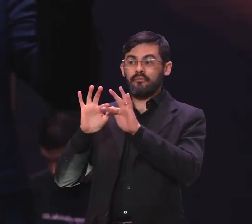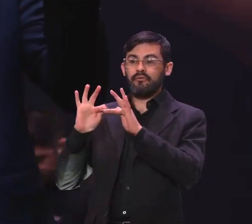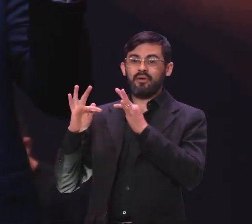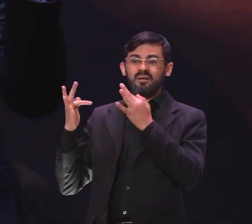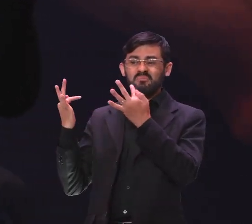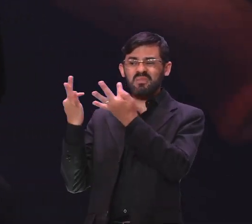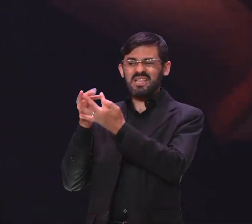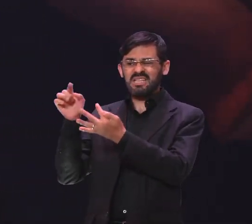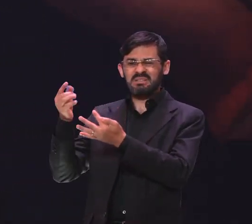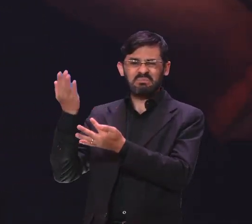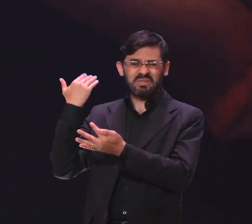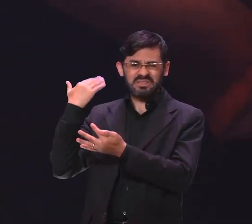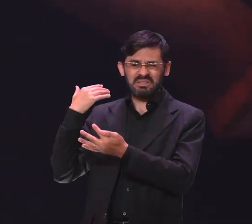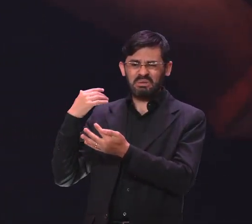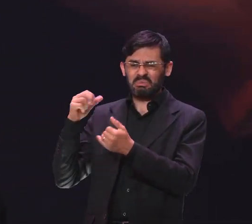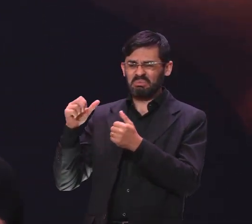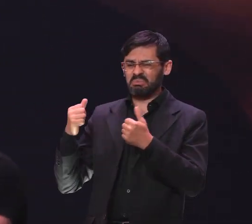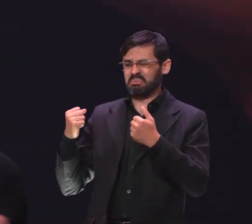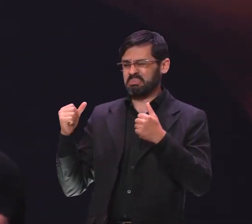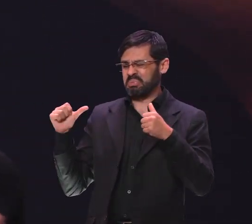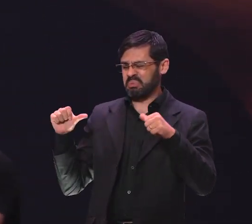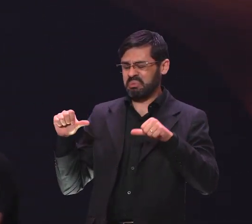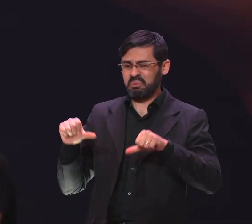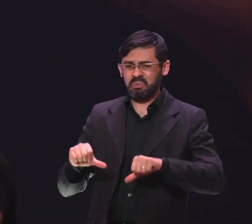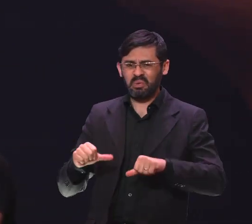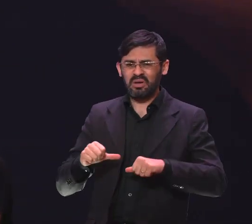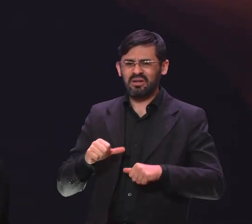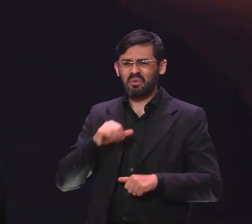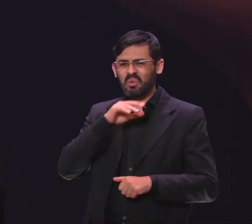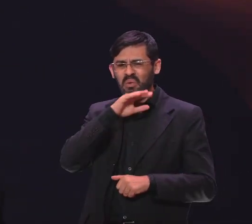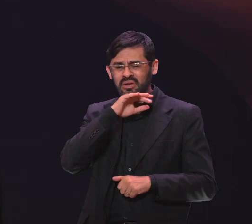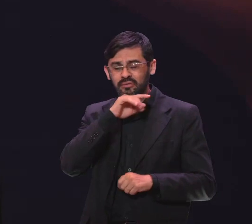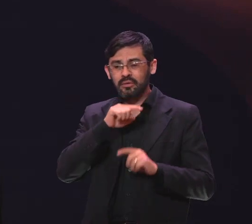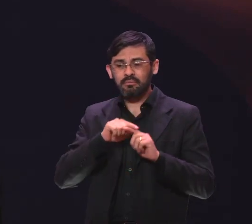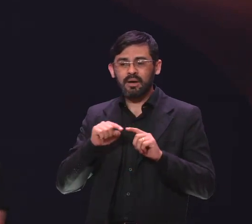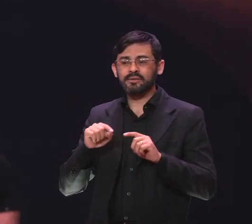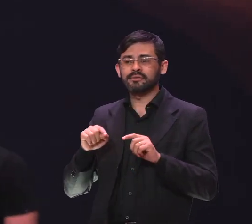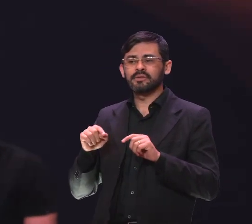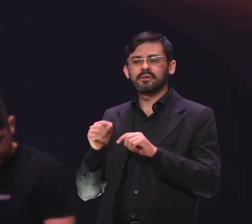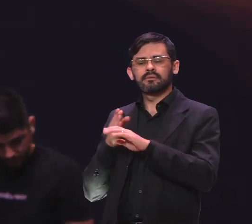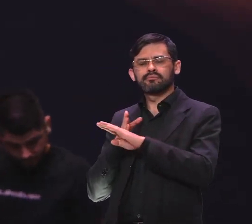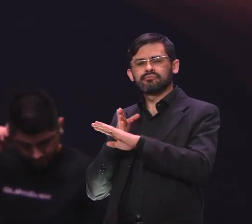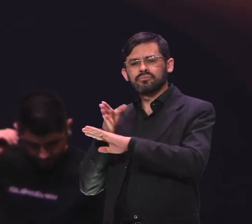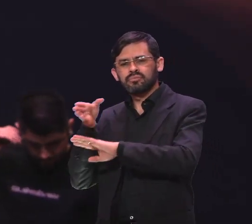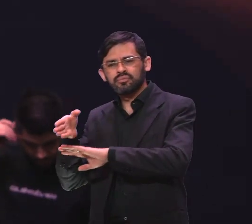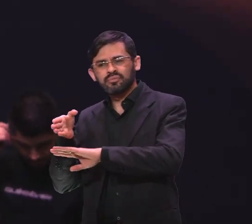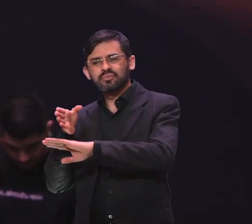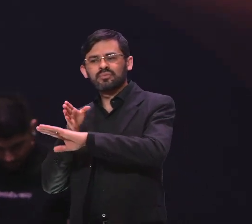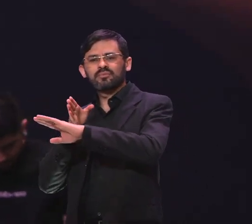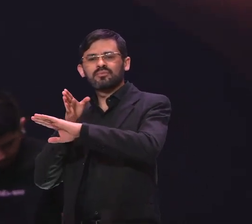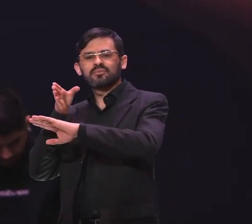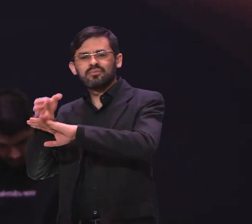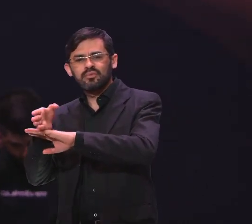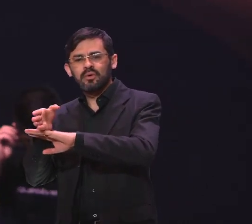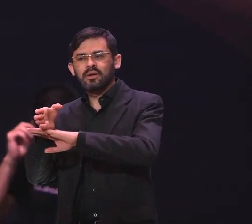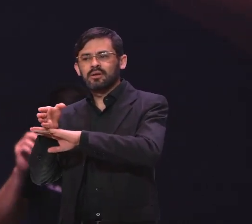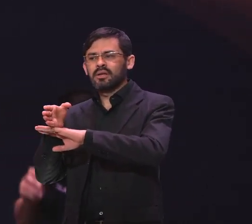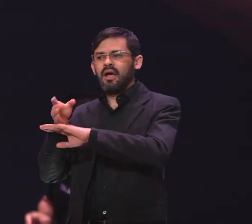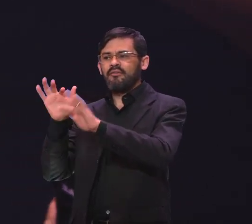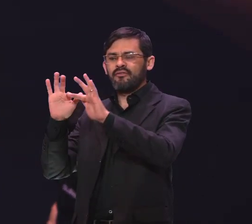lugar pesado, assim. Eu lembro da gente ir frequentando e vendo a casa mudou,